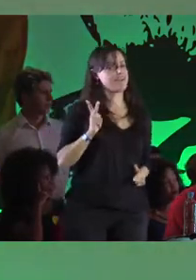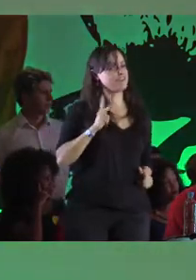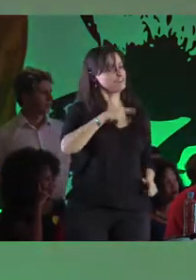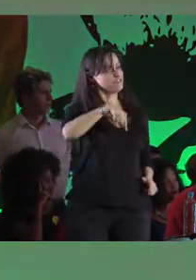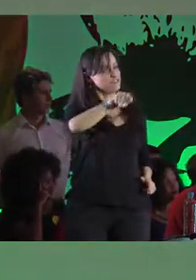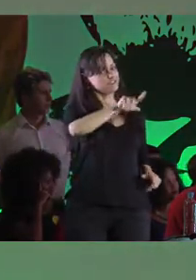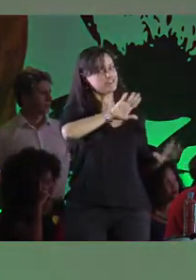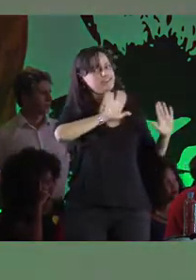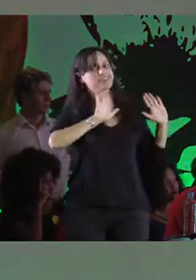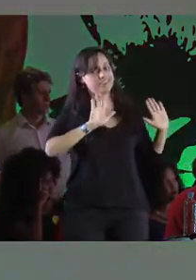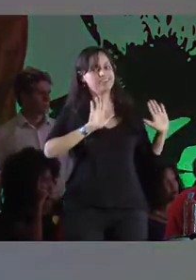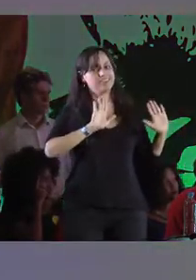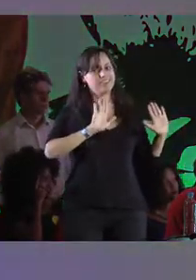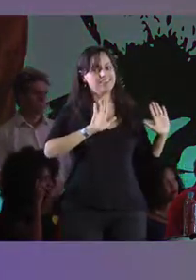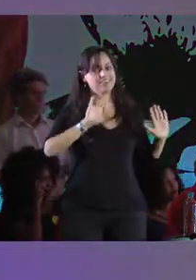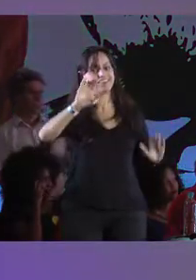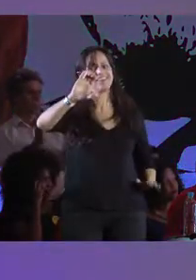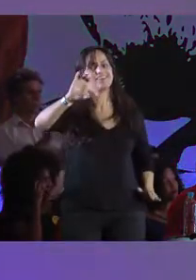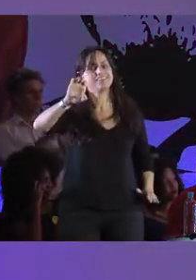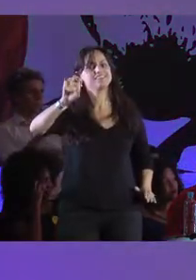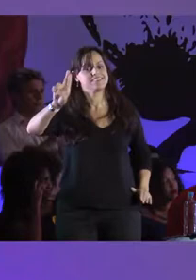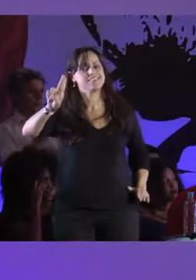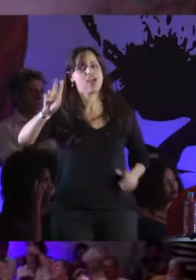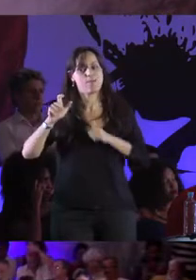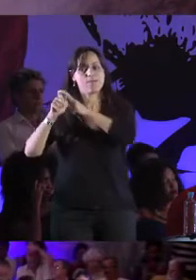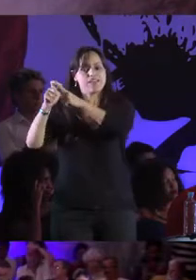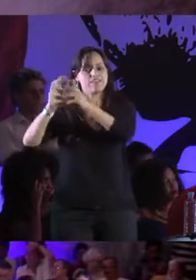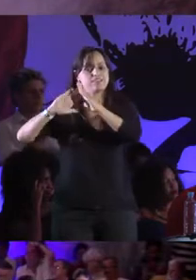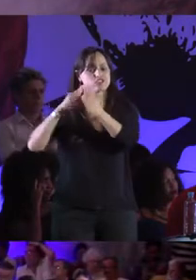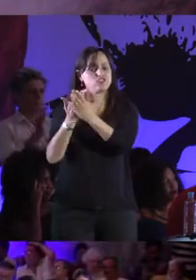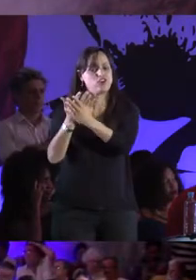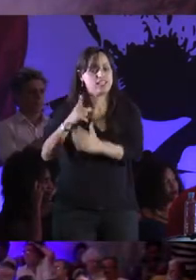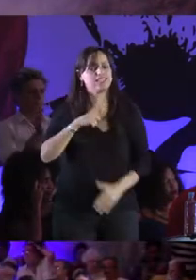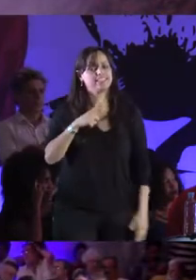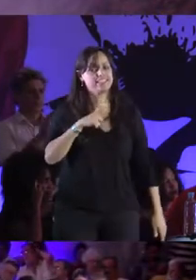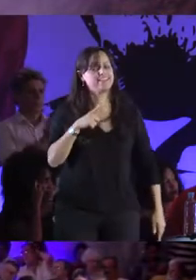da classe média aqui na capital de São Paulo.